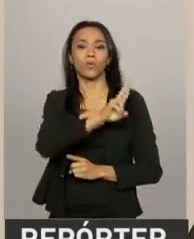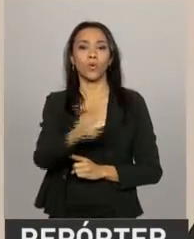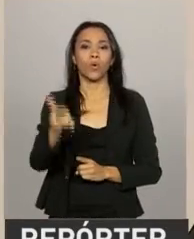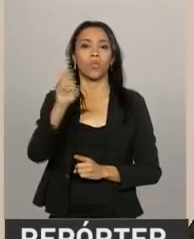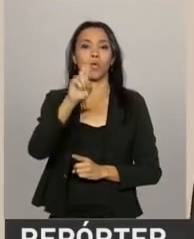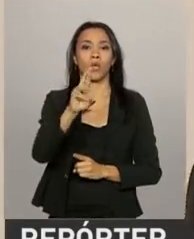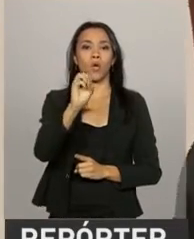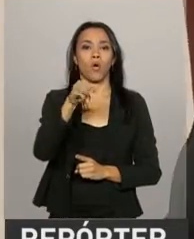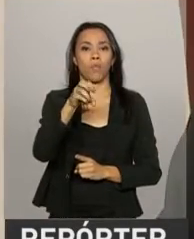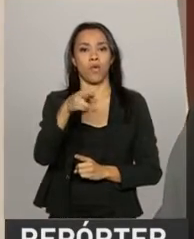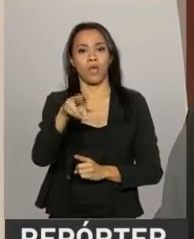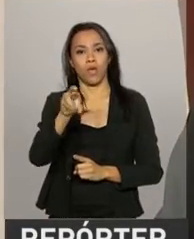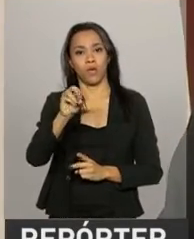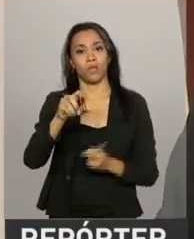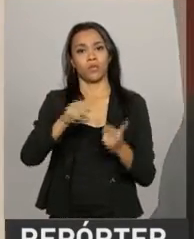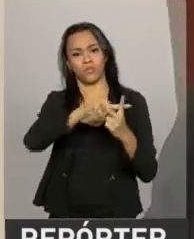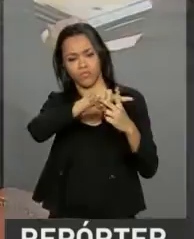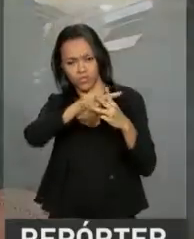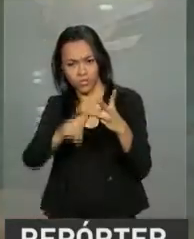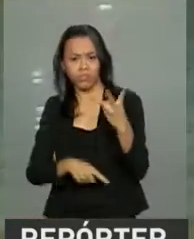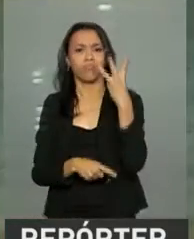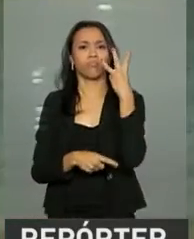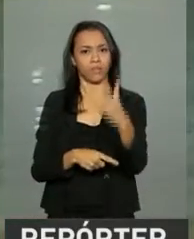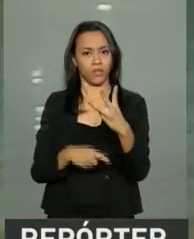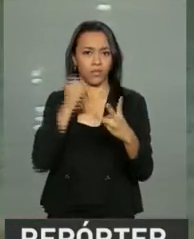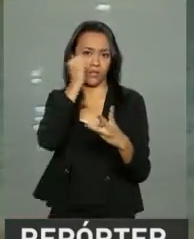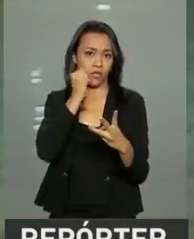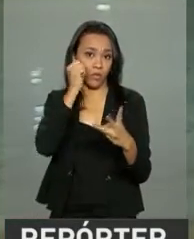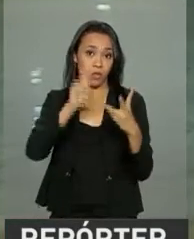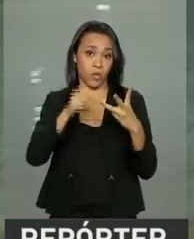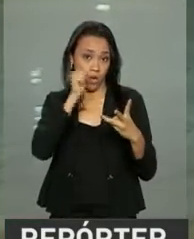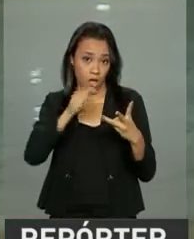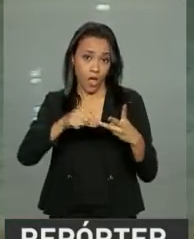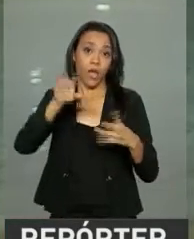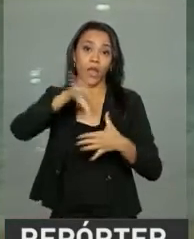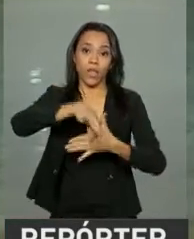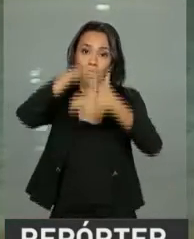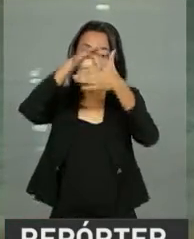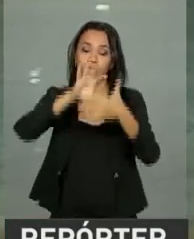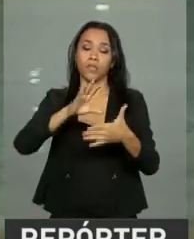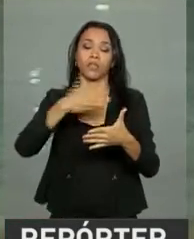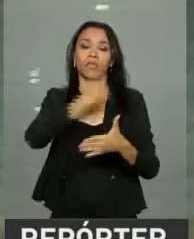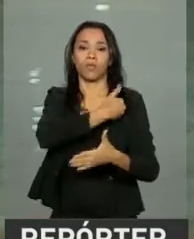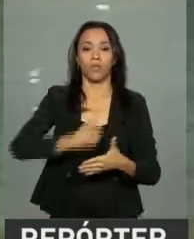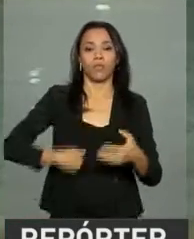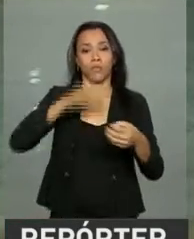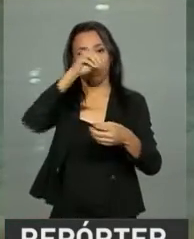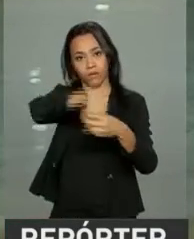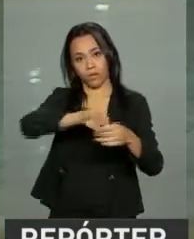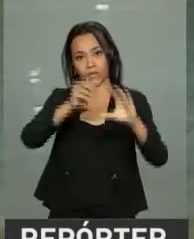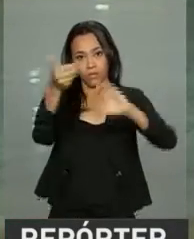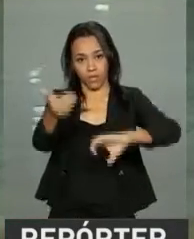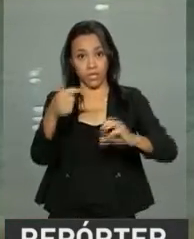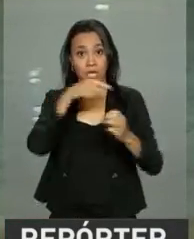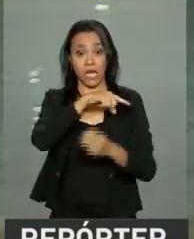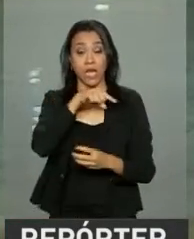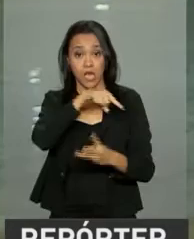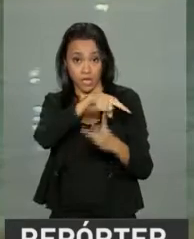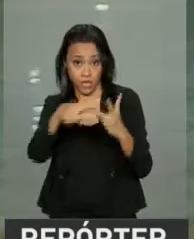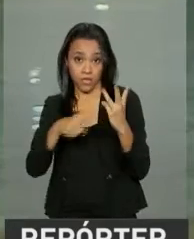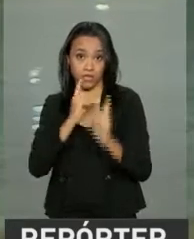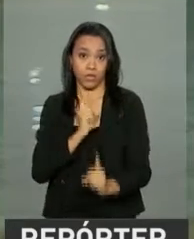fagundes além da senadora rosto de freitas líder do governo no congresso nacional estes encontros com parlamentares